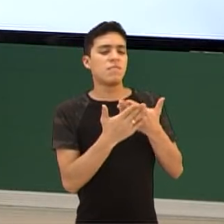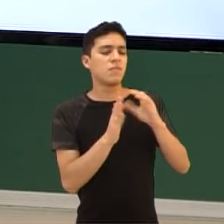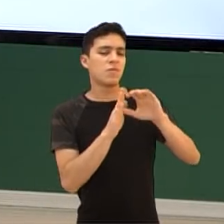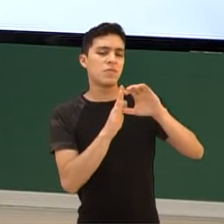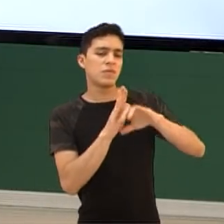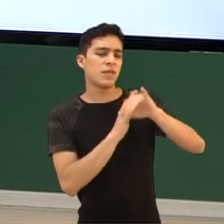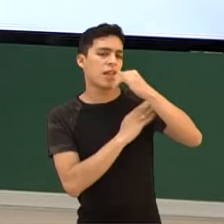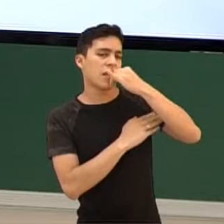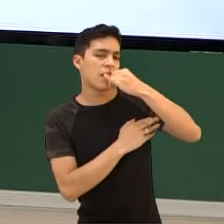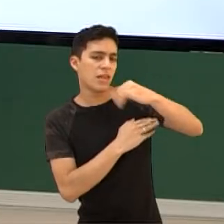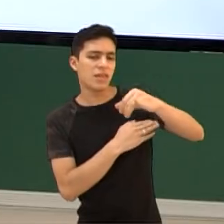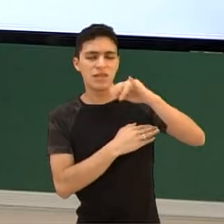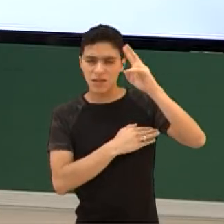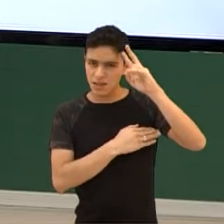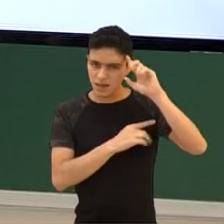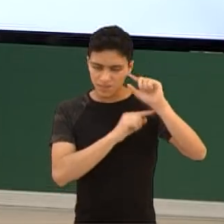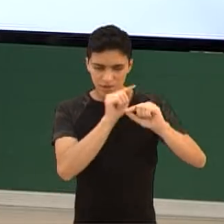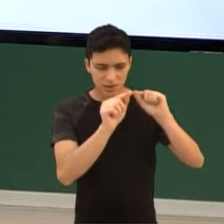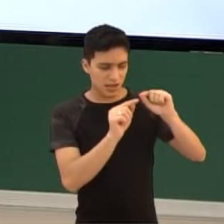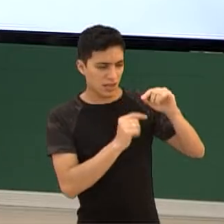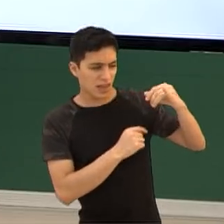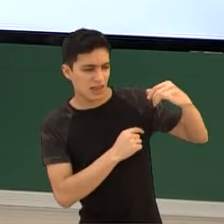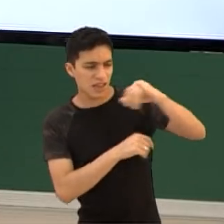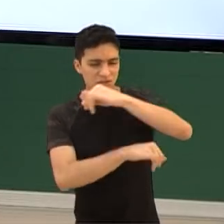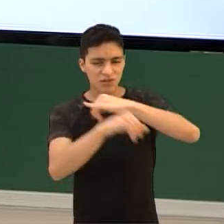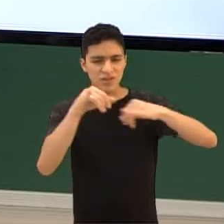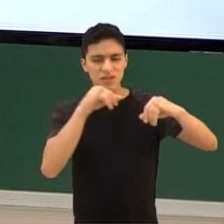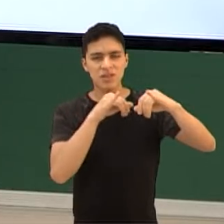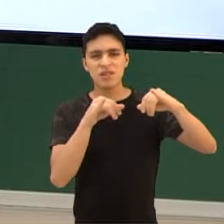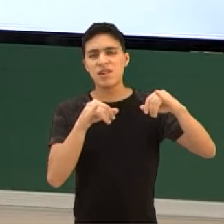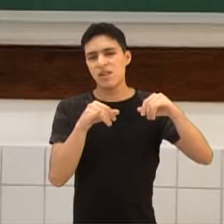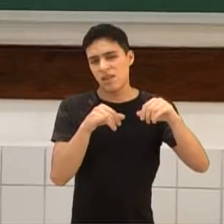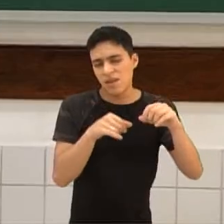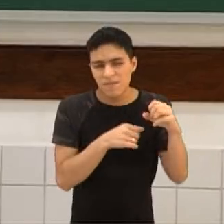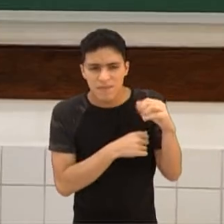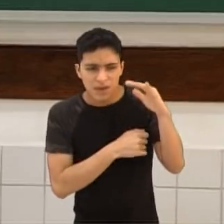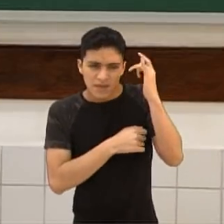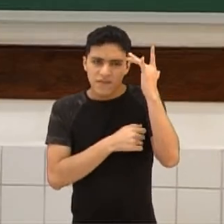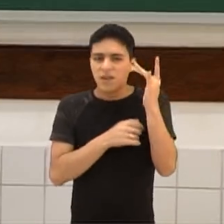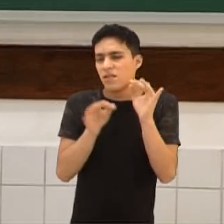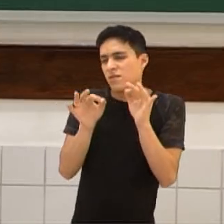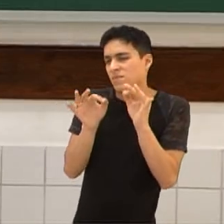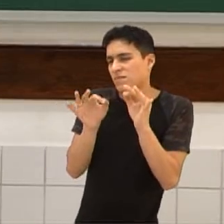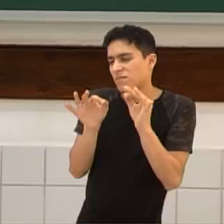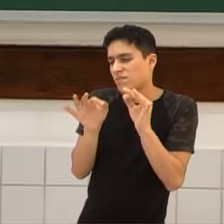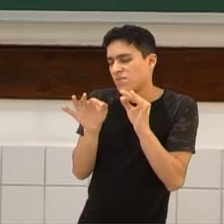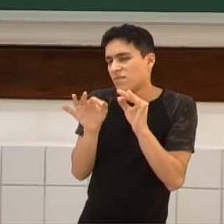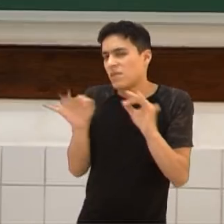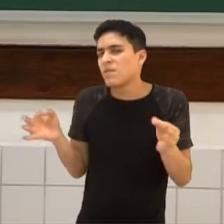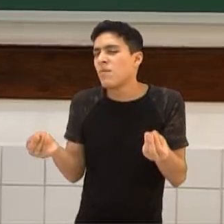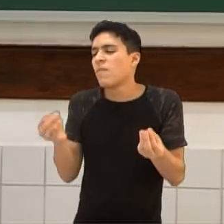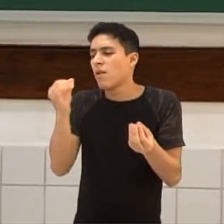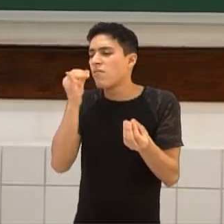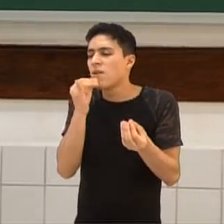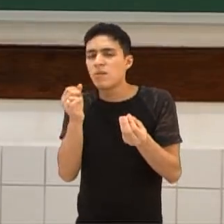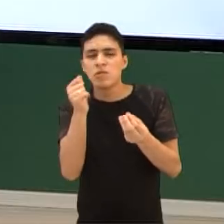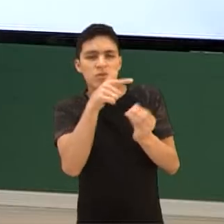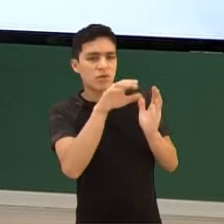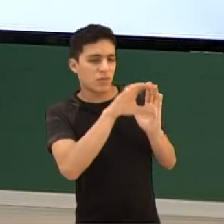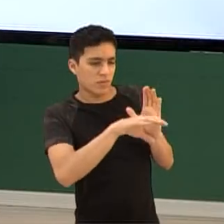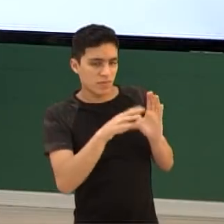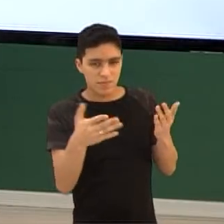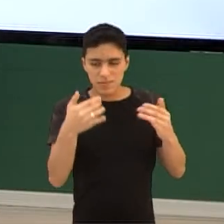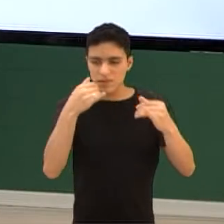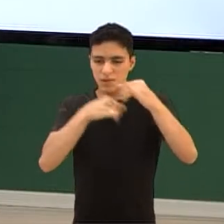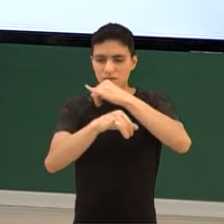energia. Falamos que energia é uma daquelas coisas que é mais fácil exemplificar do que conceituar. Bem, energia a gente pode dizer que ela é